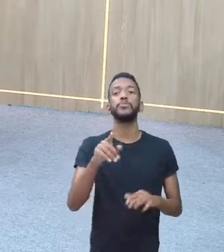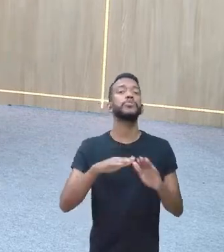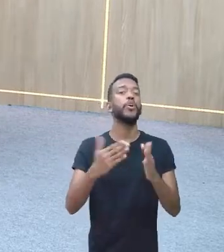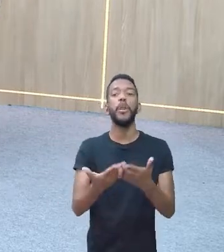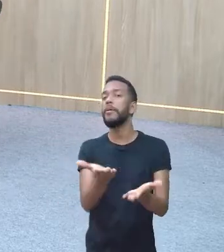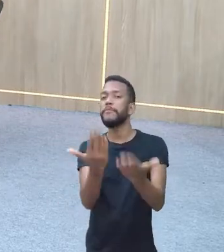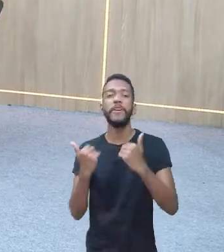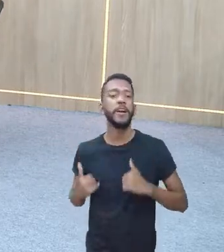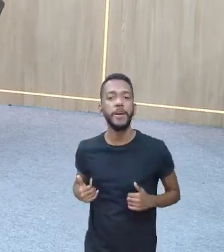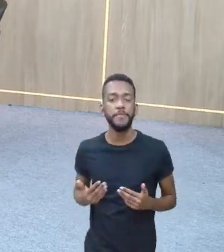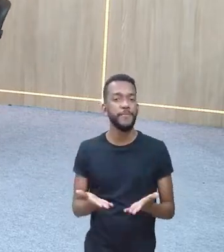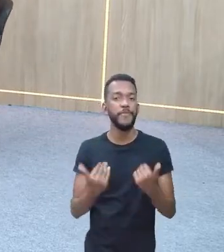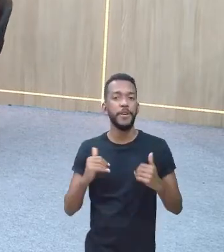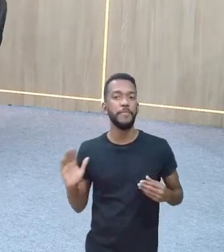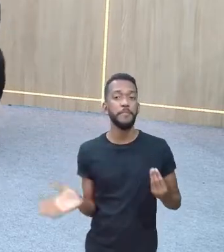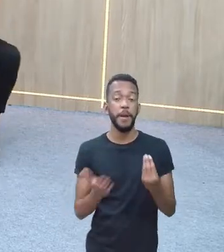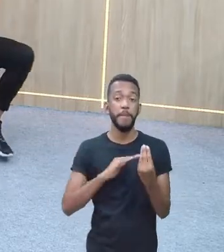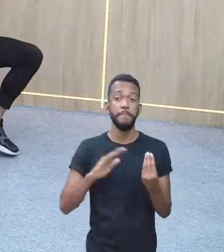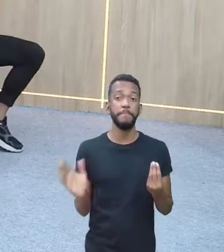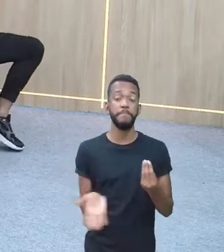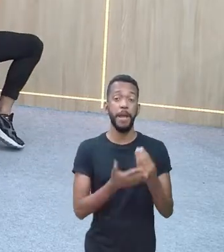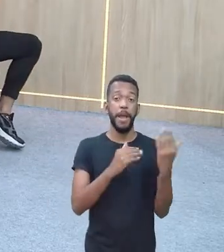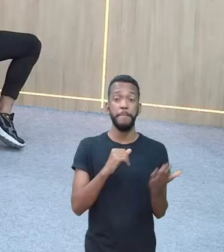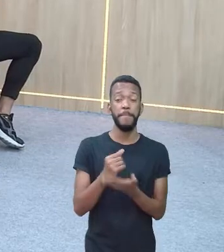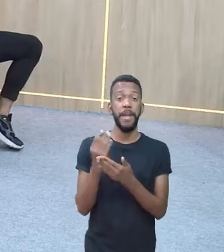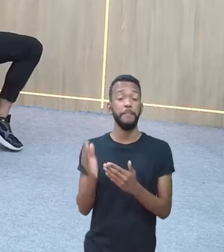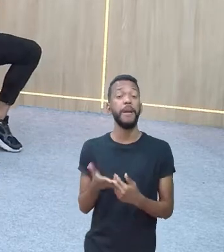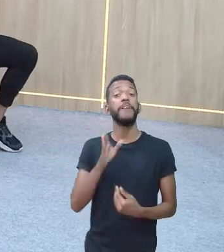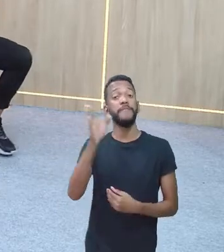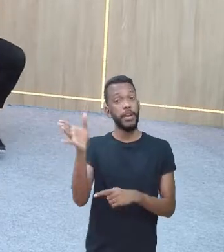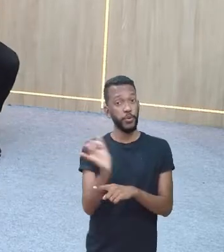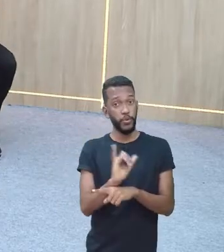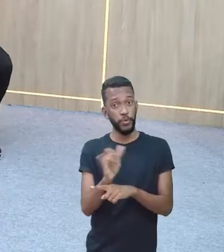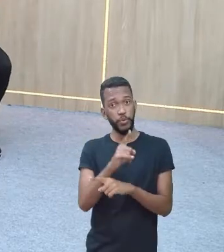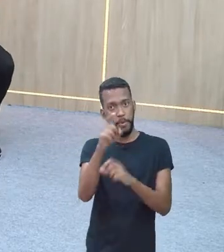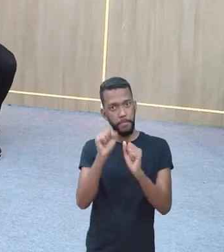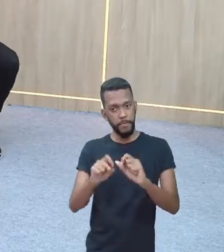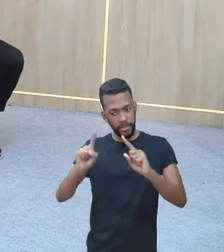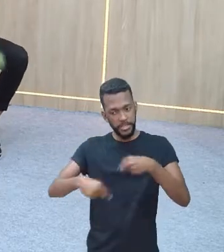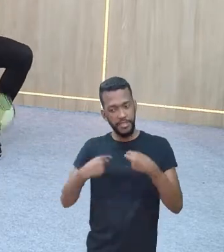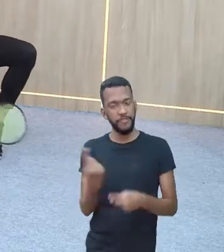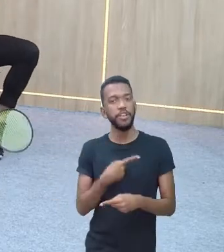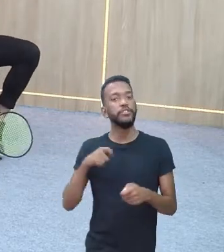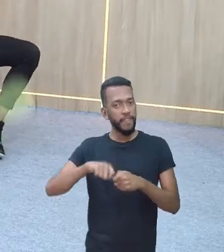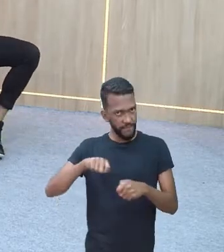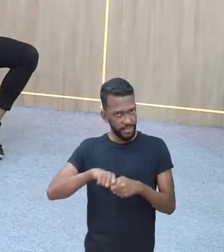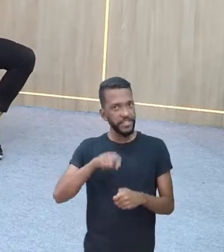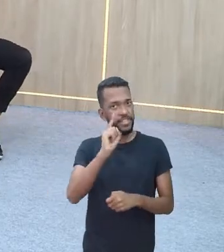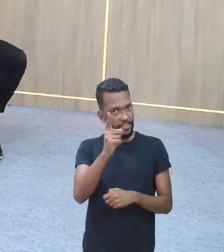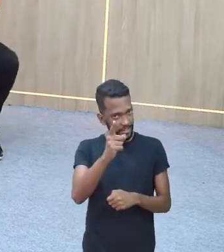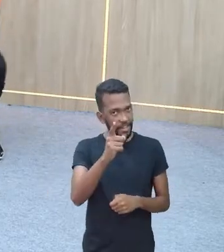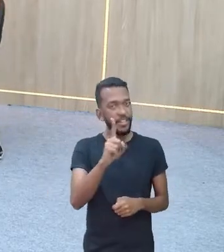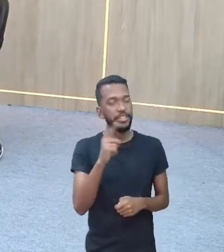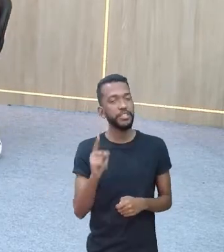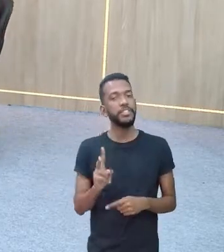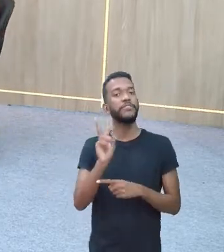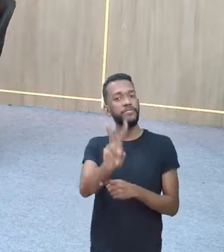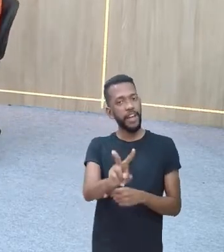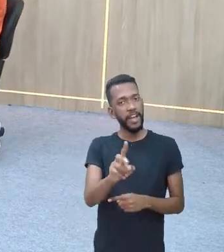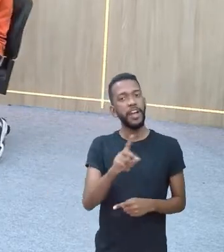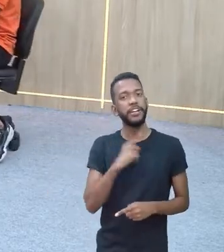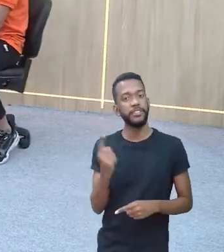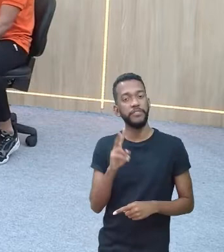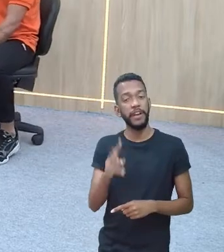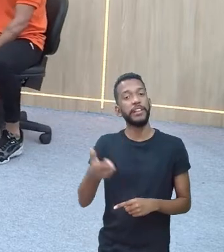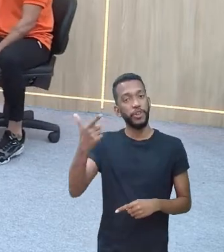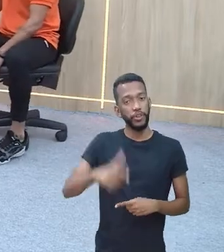escola. Chega! Bom. Vai lá no YouTube e faça o desafio pra gente que a gente vai. Faça o desafio aí, viu? A gente vai fazer